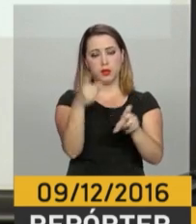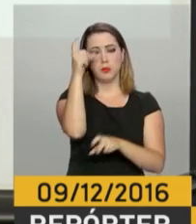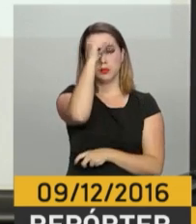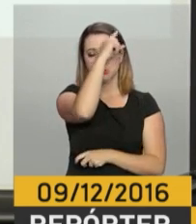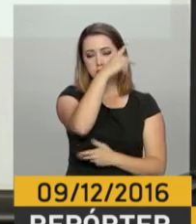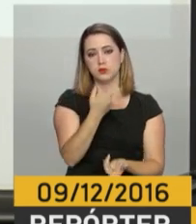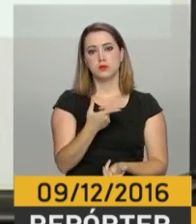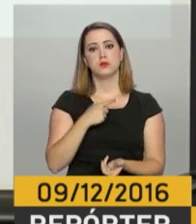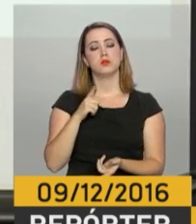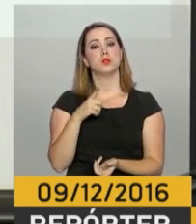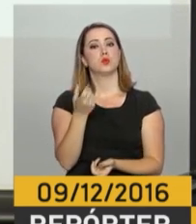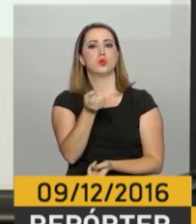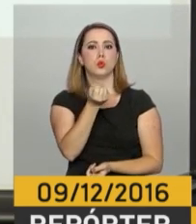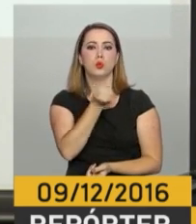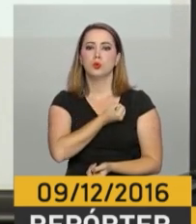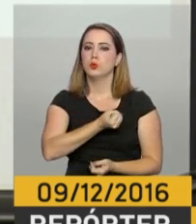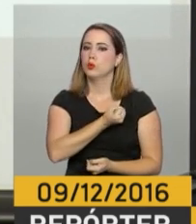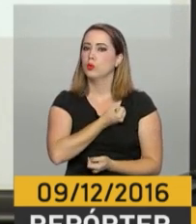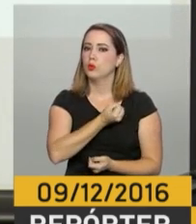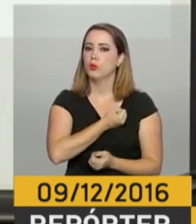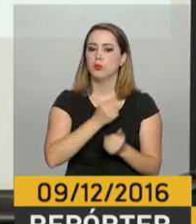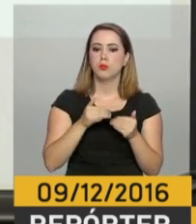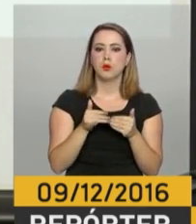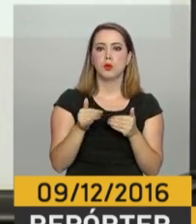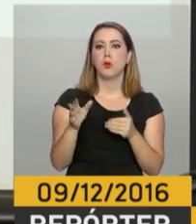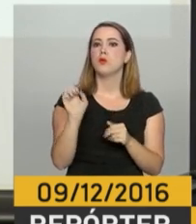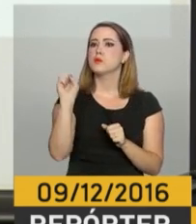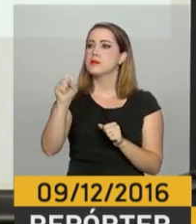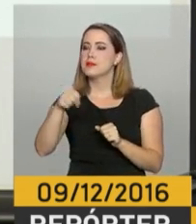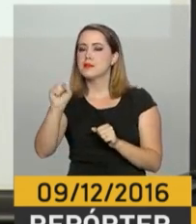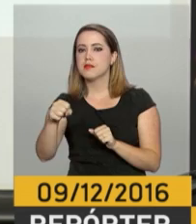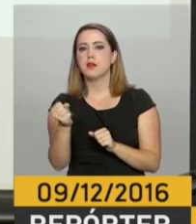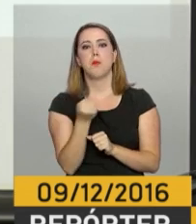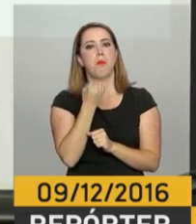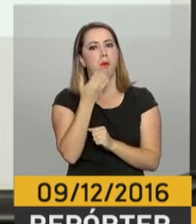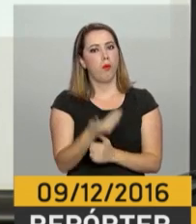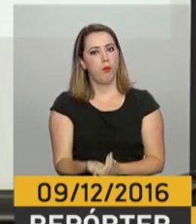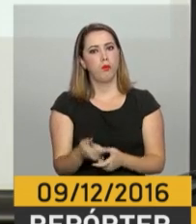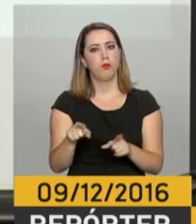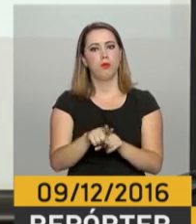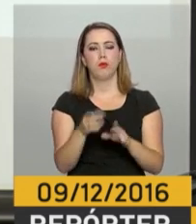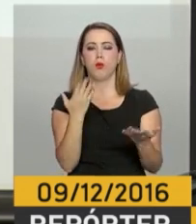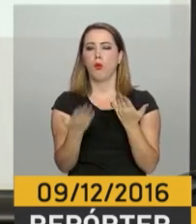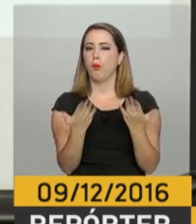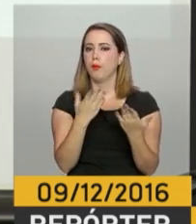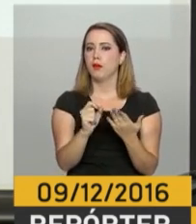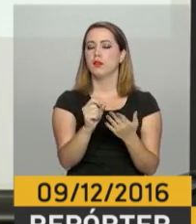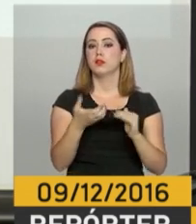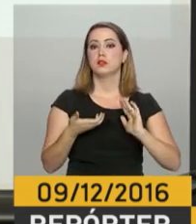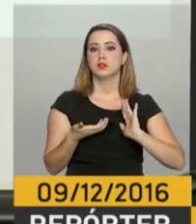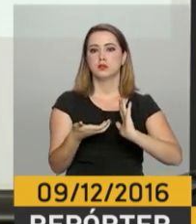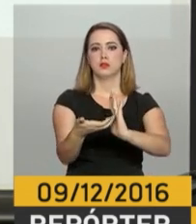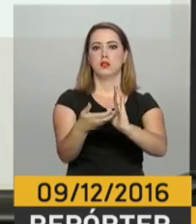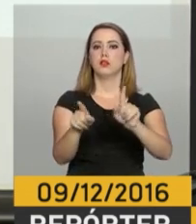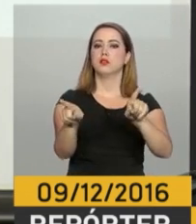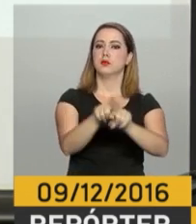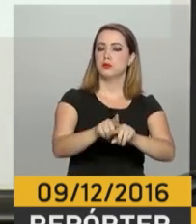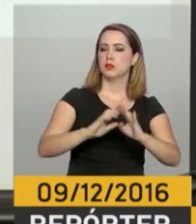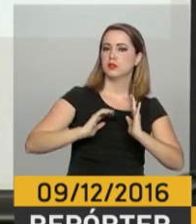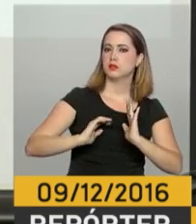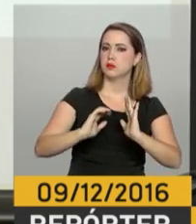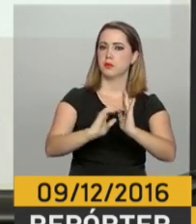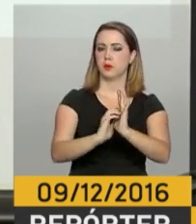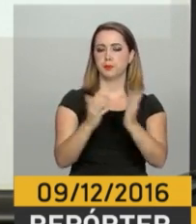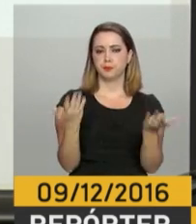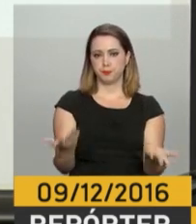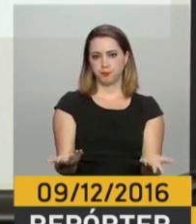margem de vantagem em relação aos votos obtidos na Câmara dos Deputados e no Senado Federal. E